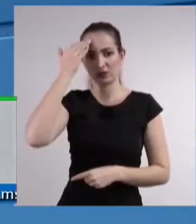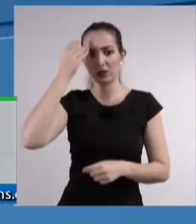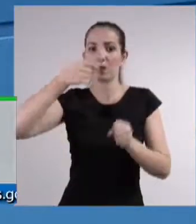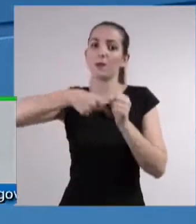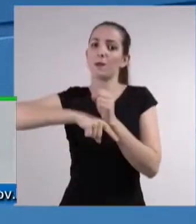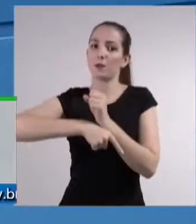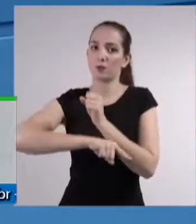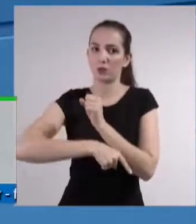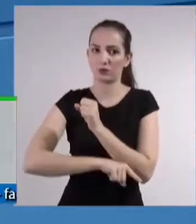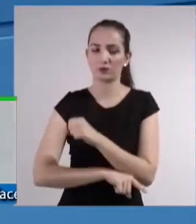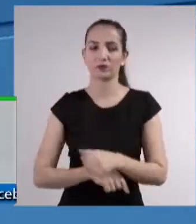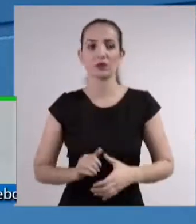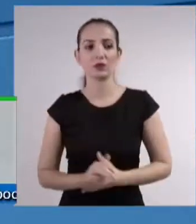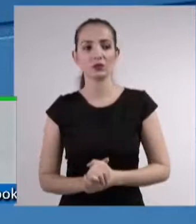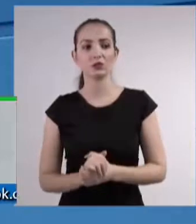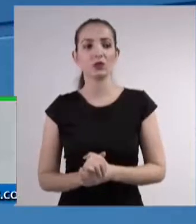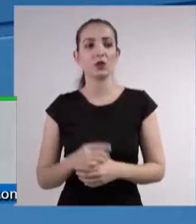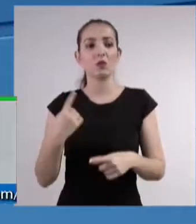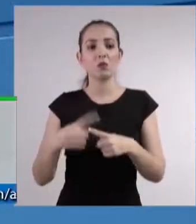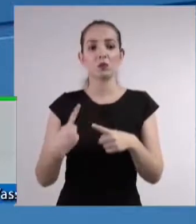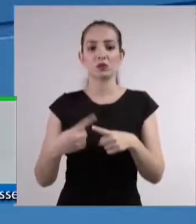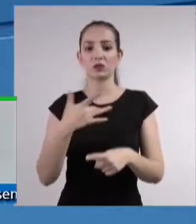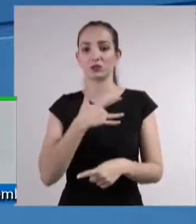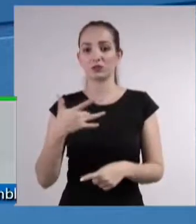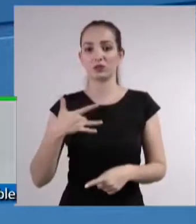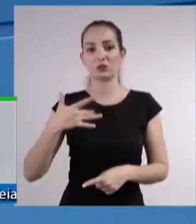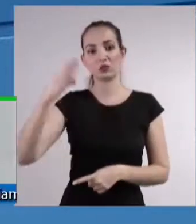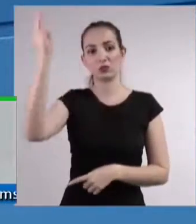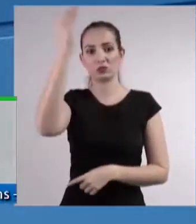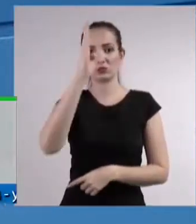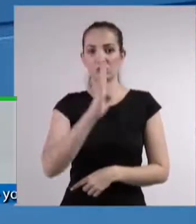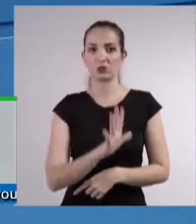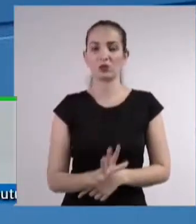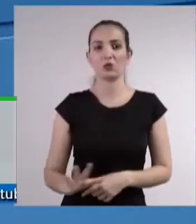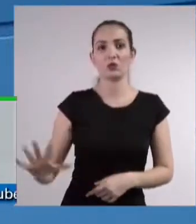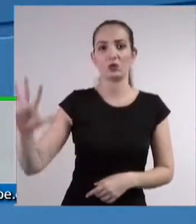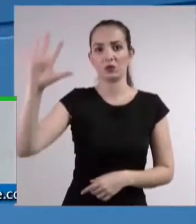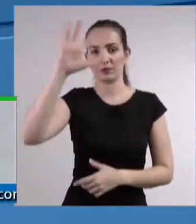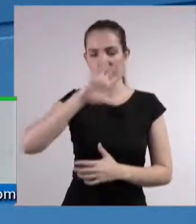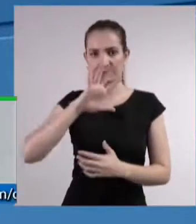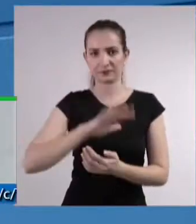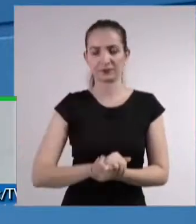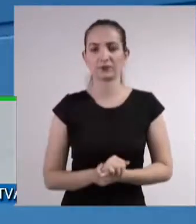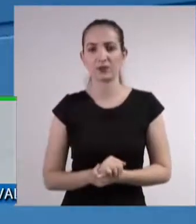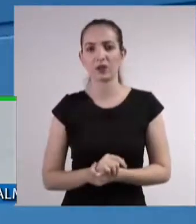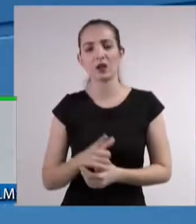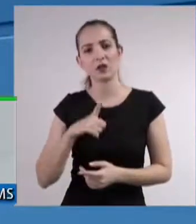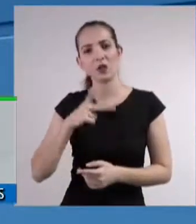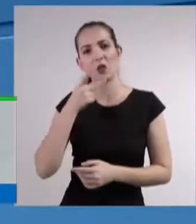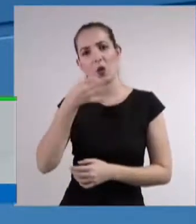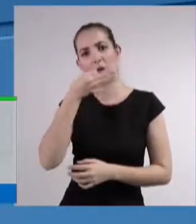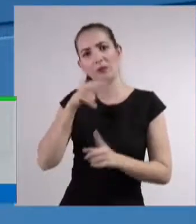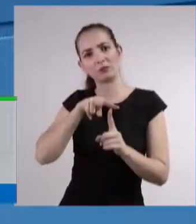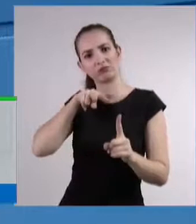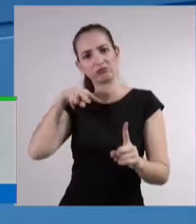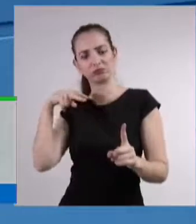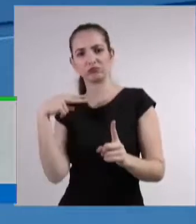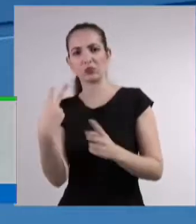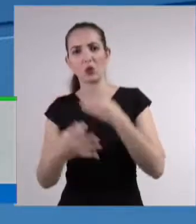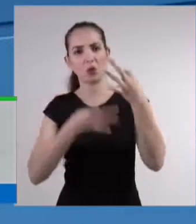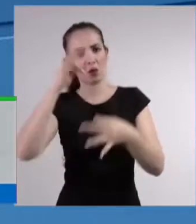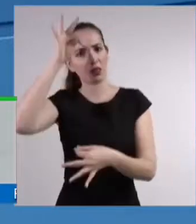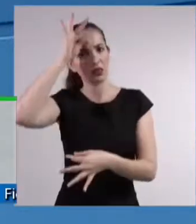profundidade por que a saúde no Brasil, na sua concepção, do ponto de vista teórico,